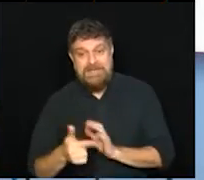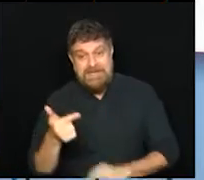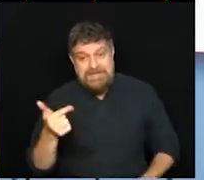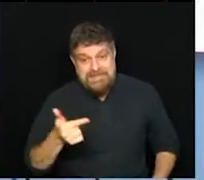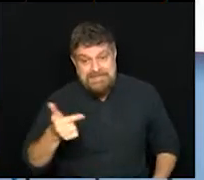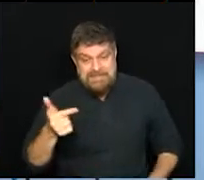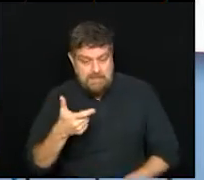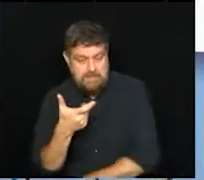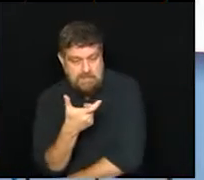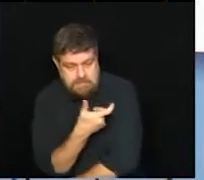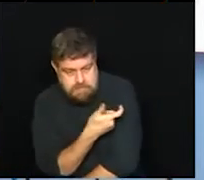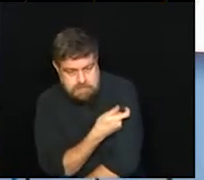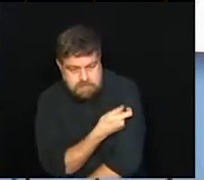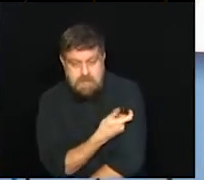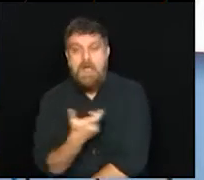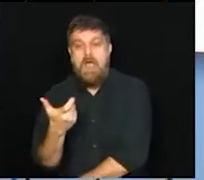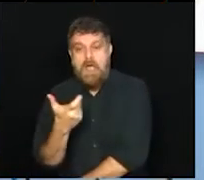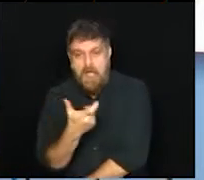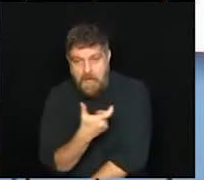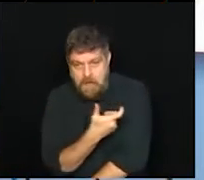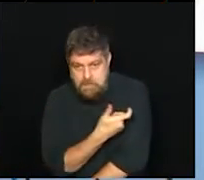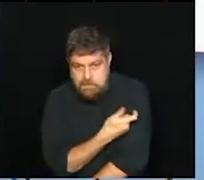dose. Então, a gente espera que essas